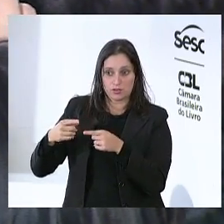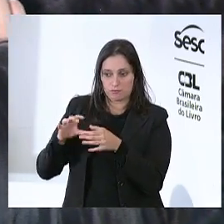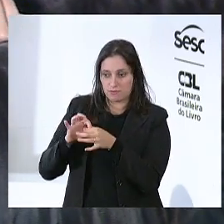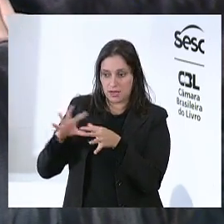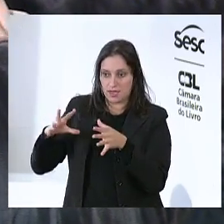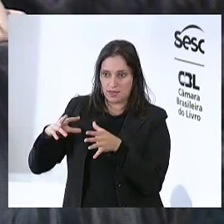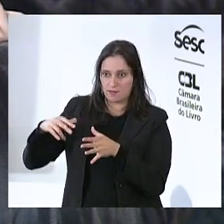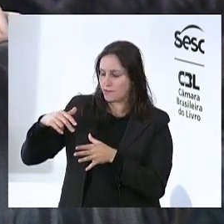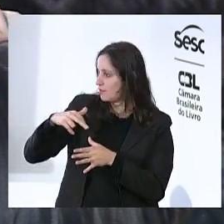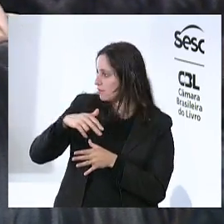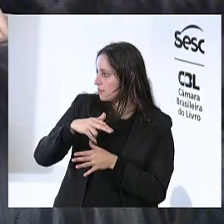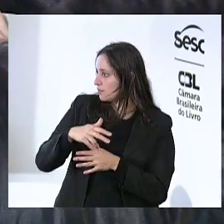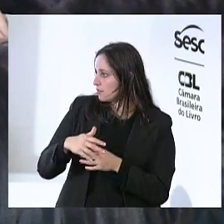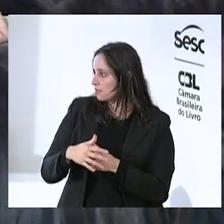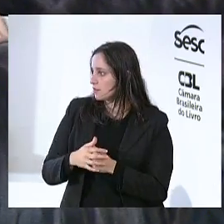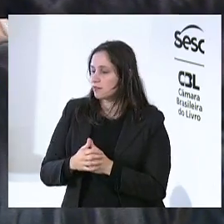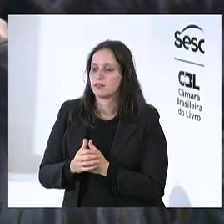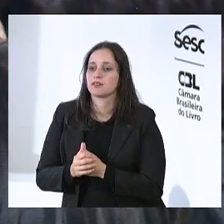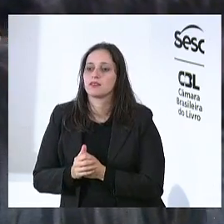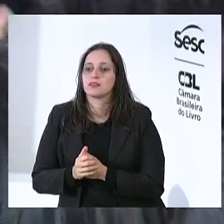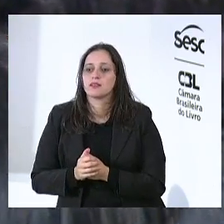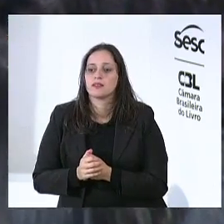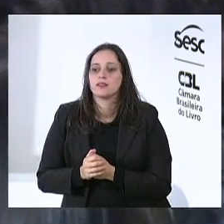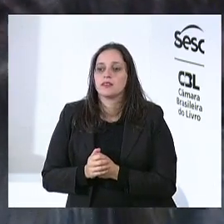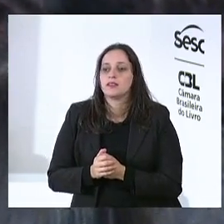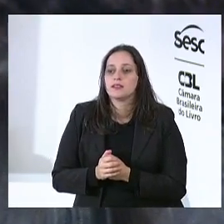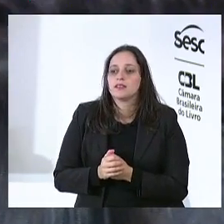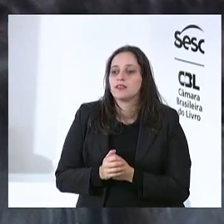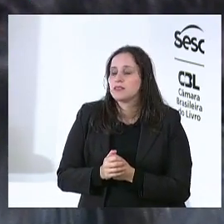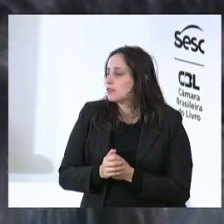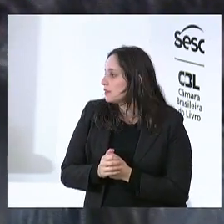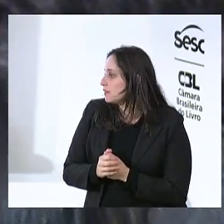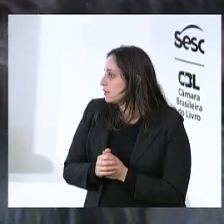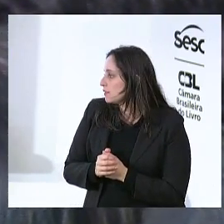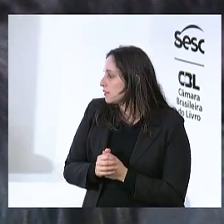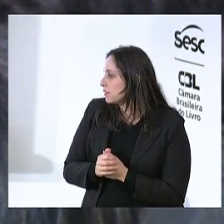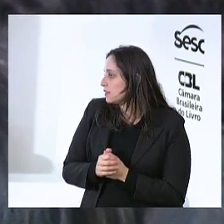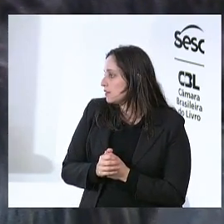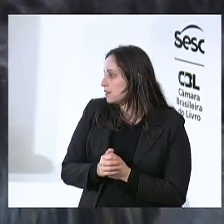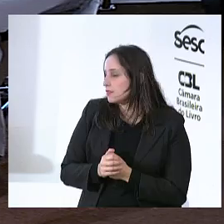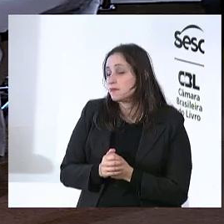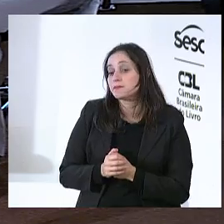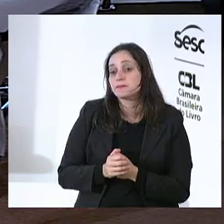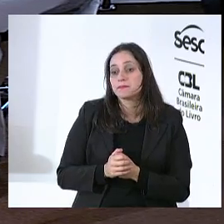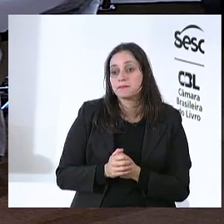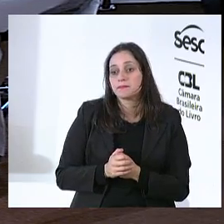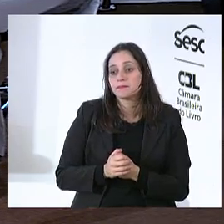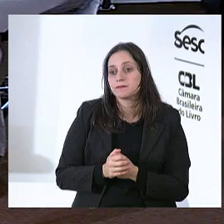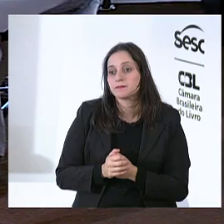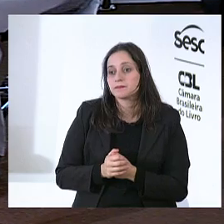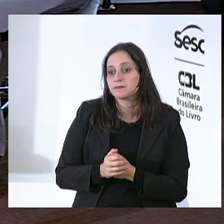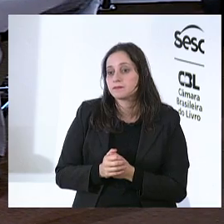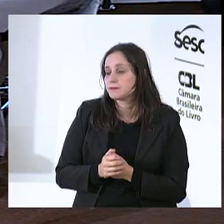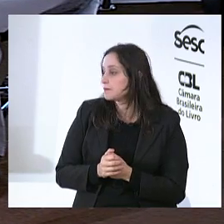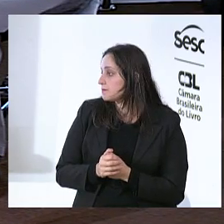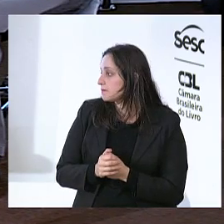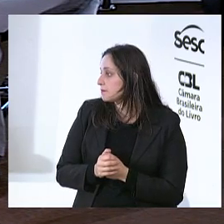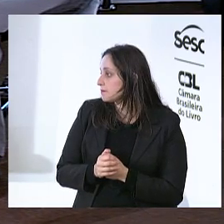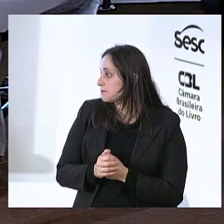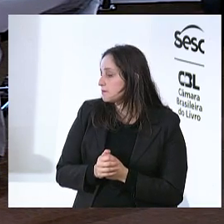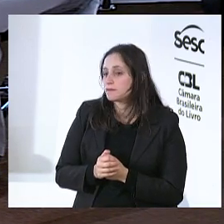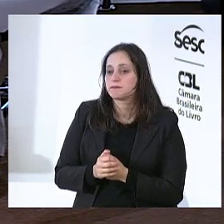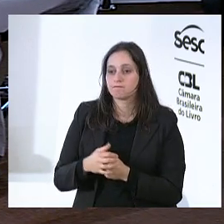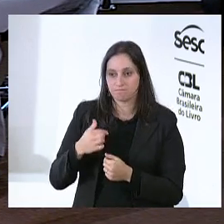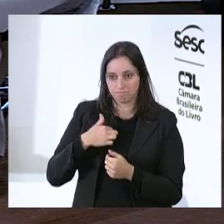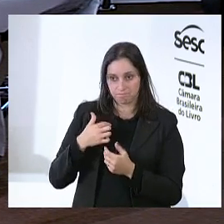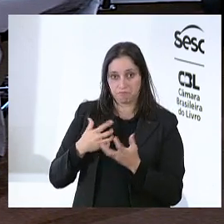pós-liberdade, depois de você ter... Eu entendi a primeira parte da pergunta, como é? Ah, sim, perdão, sim, sim. Preciso repetir? Eu